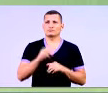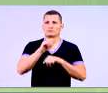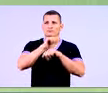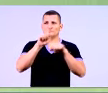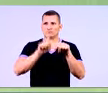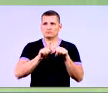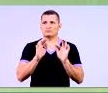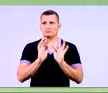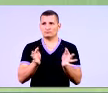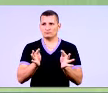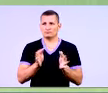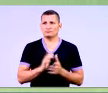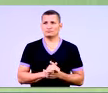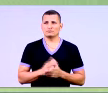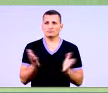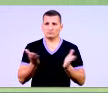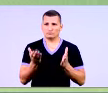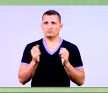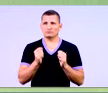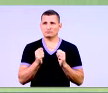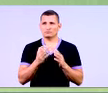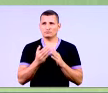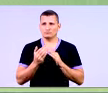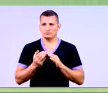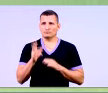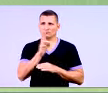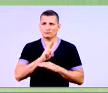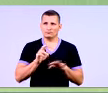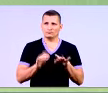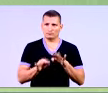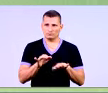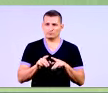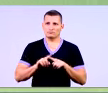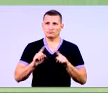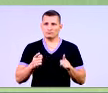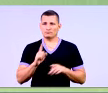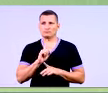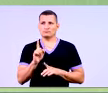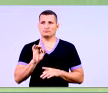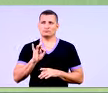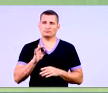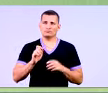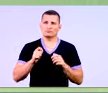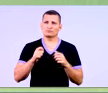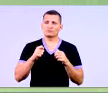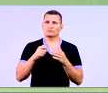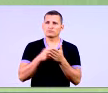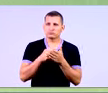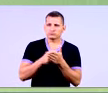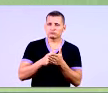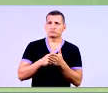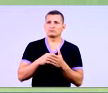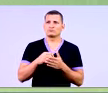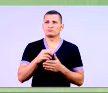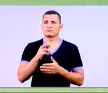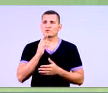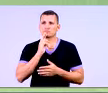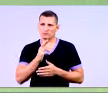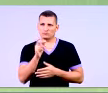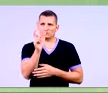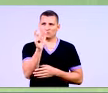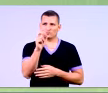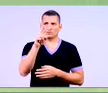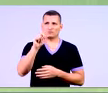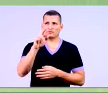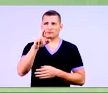super simples agora poderia ter pedido isso o usuário digitar mas não apenas forcei o resultado das variáveis e fiz